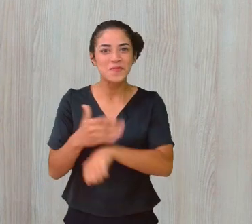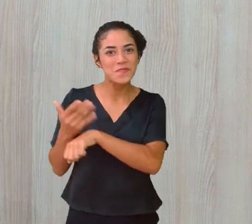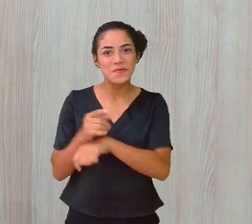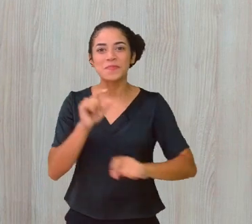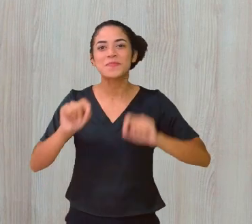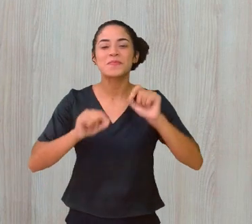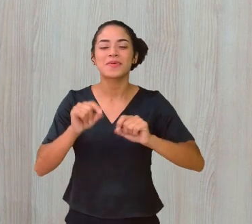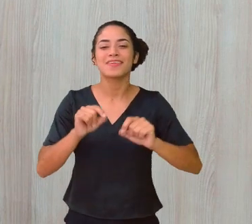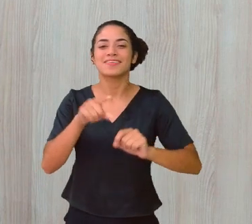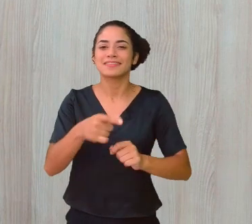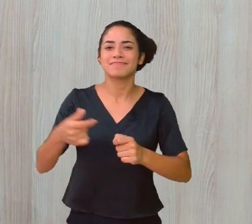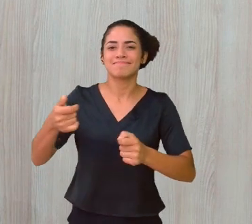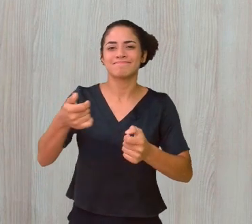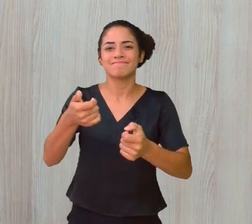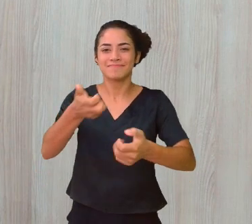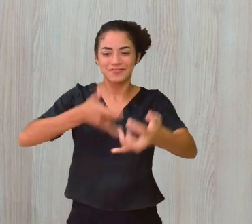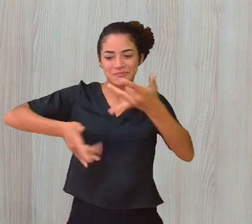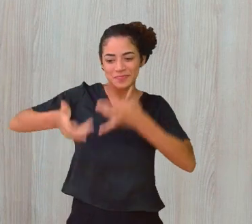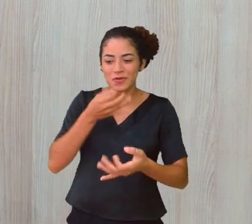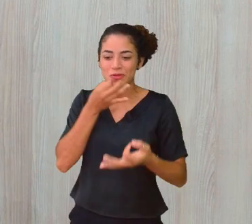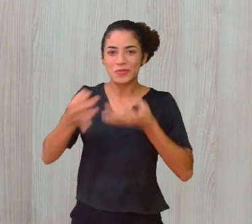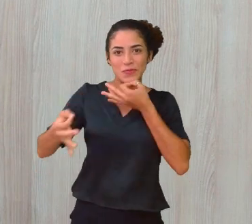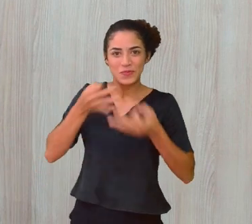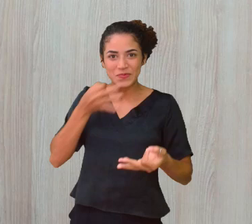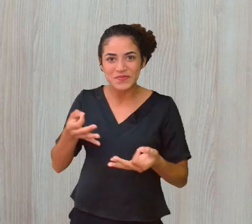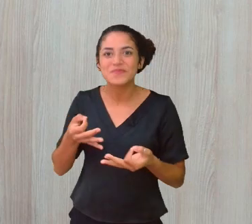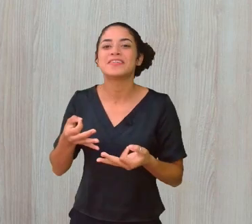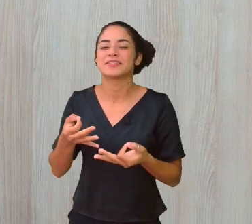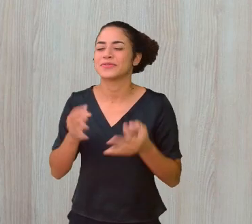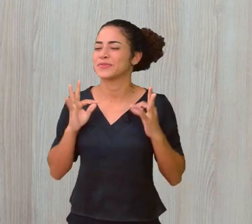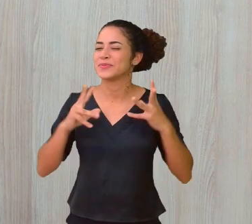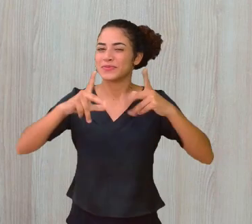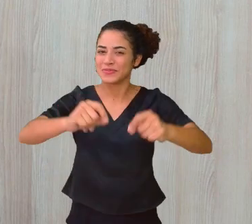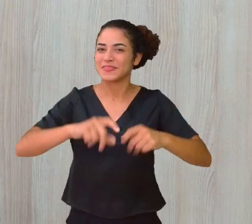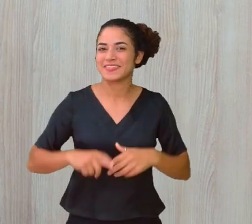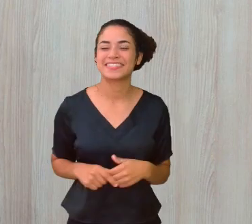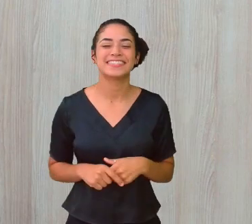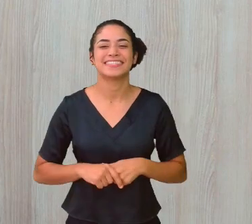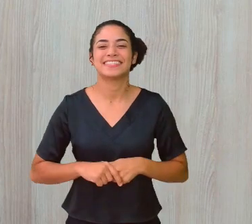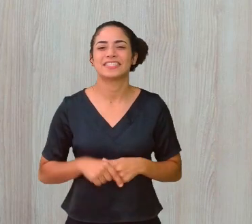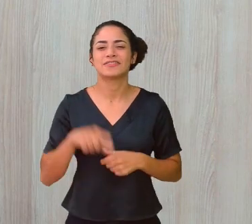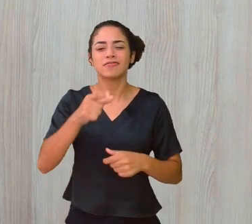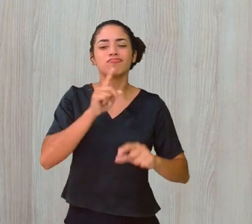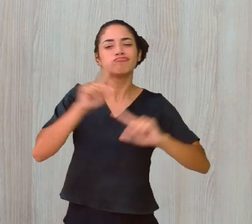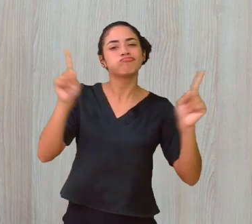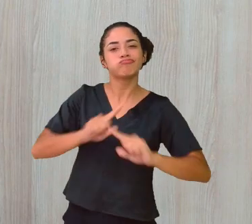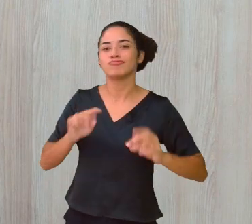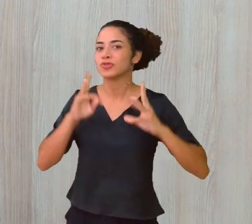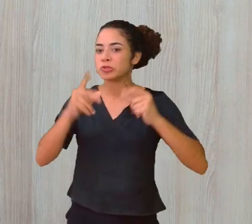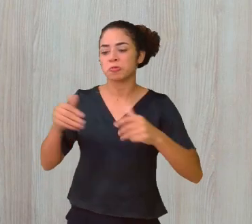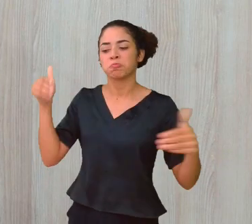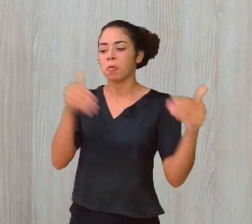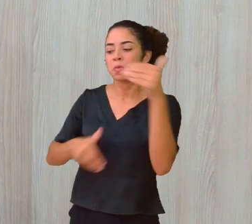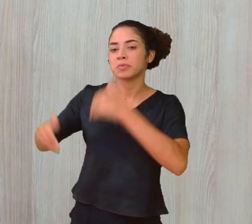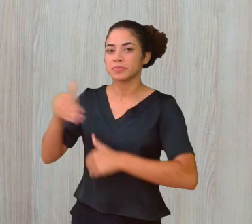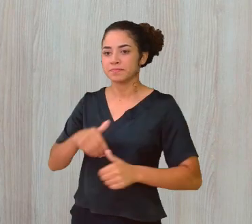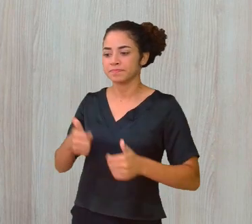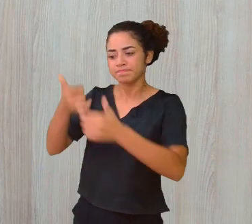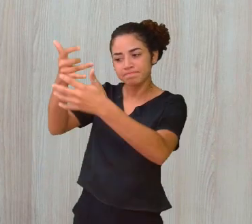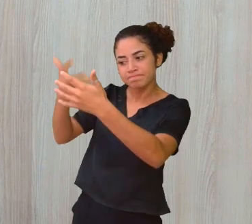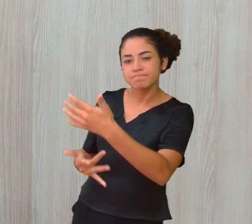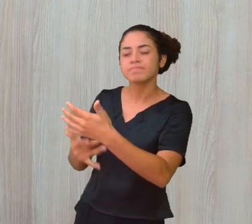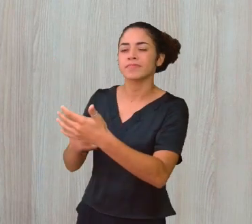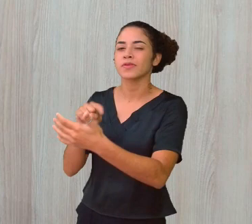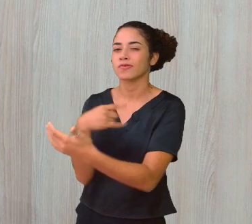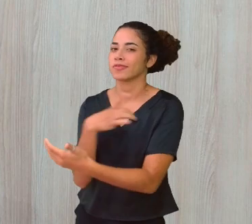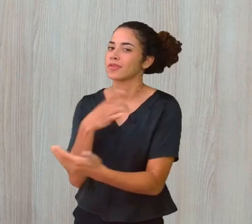para conversar, para receber as dúvidas, comentários, os biscoitos, né? Biscoito, por favor. As reclamações, mandem tudo aqui no chat, tá certo? A gente tem uma